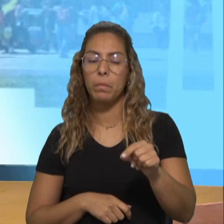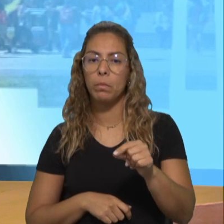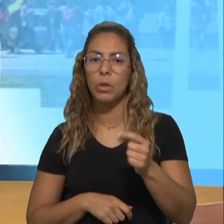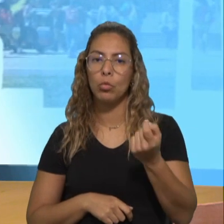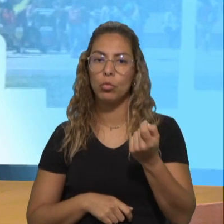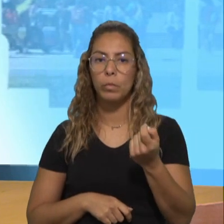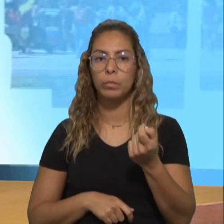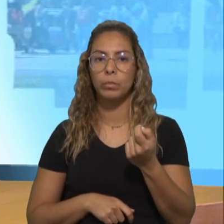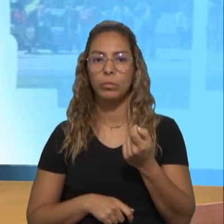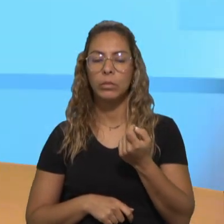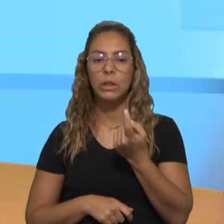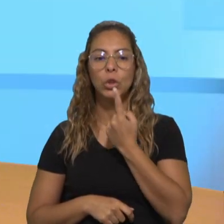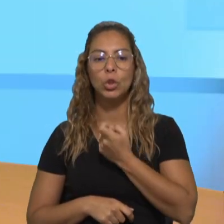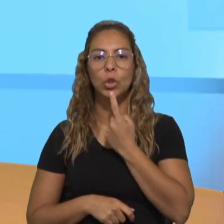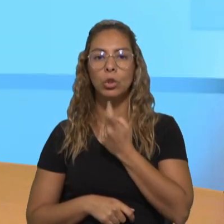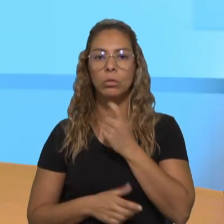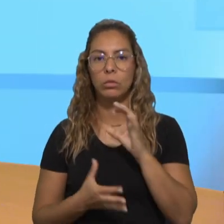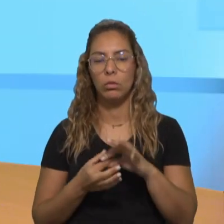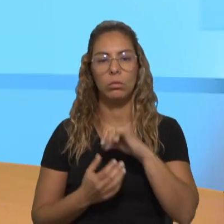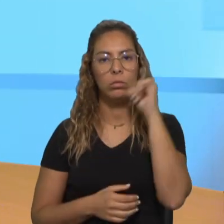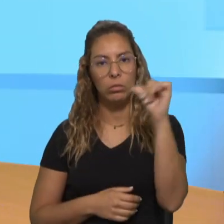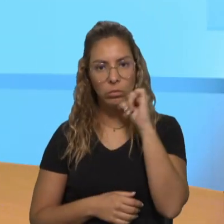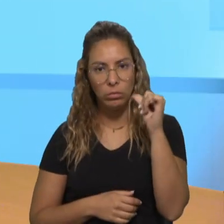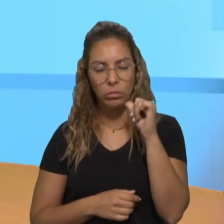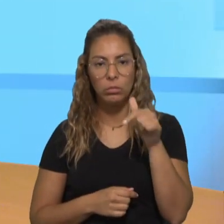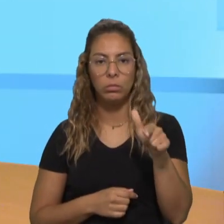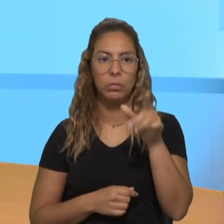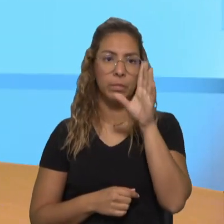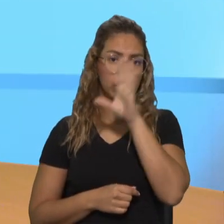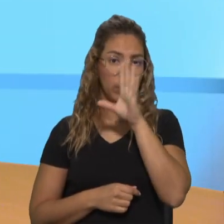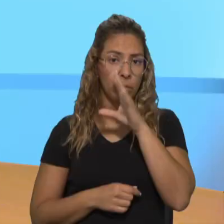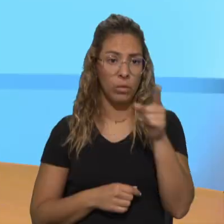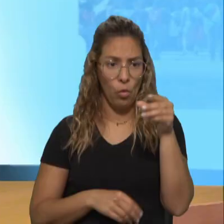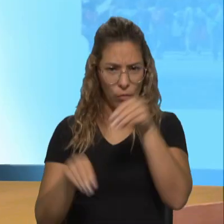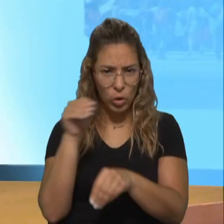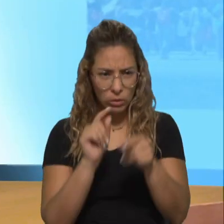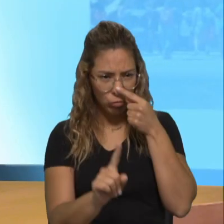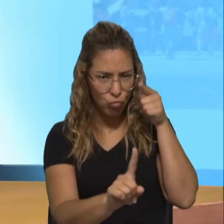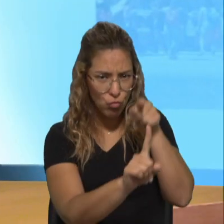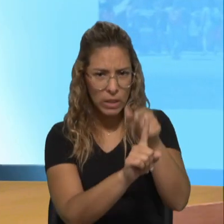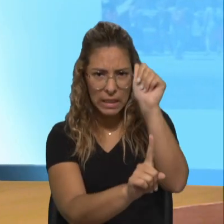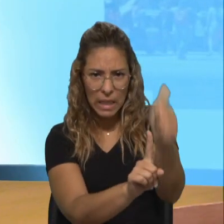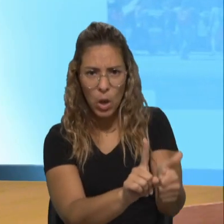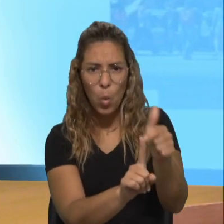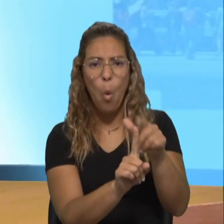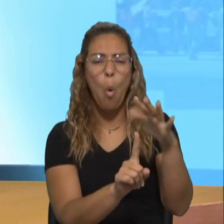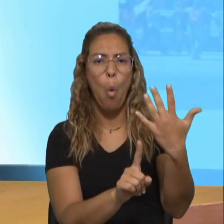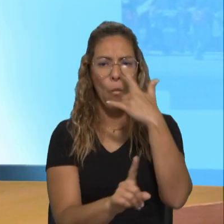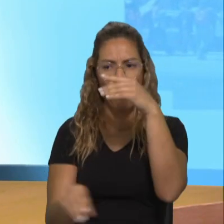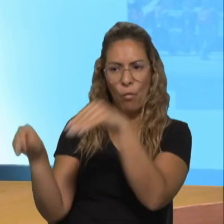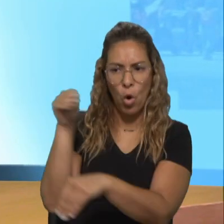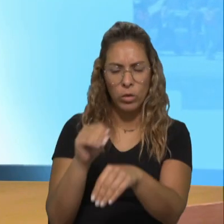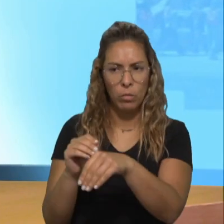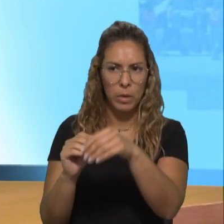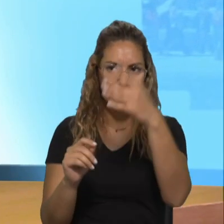questão, este questionamento constante de será que estou mesmo a votar na pessoa certa ou será que estou mesmo a votar nos